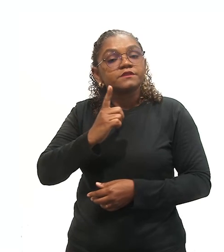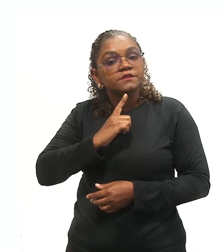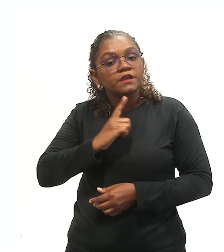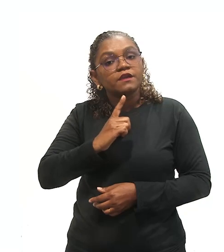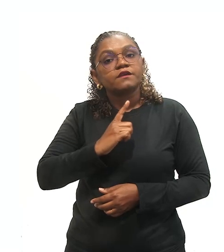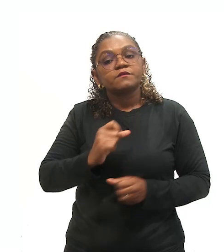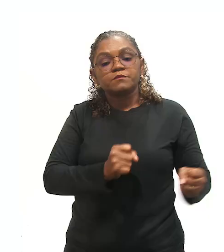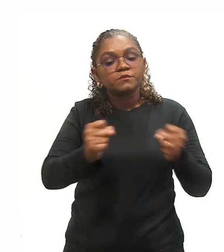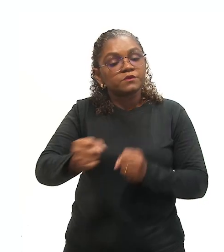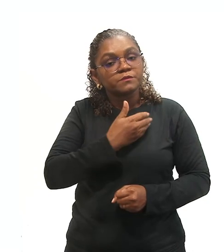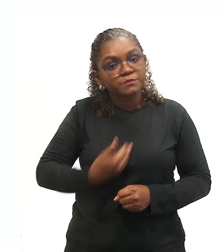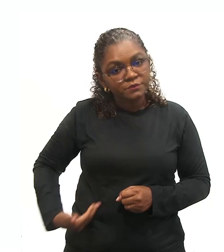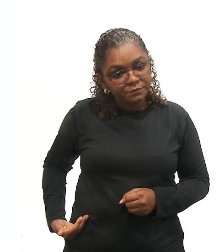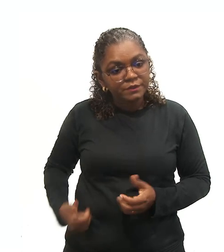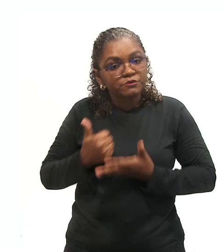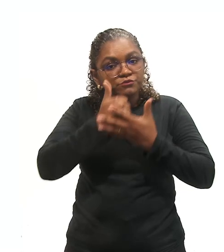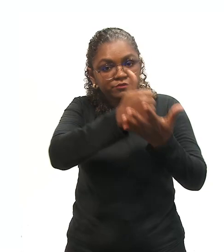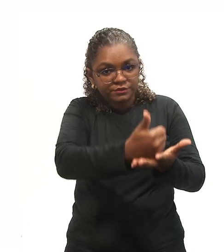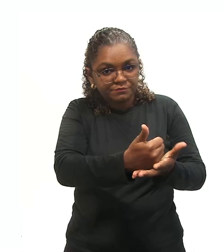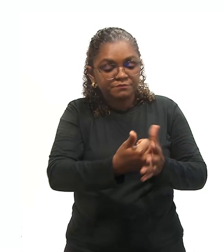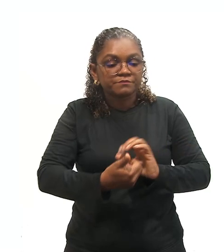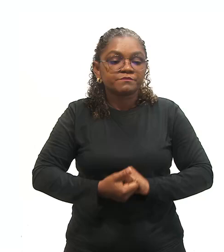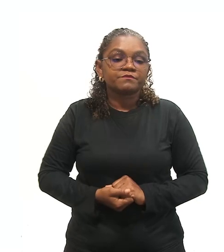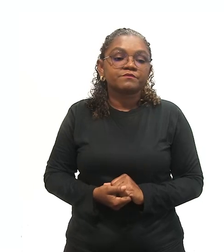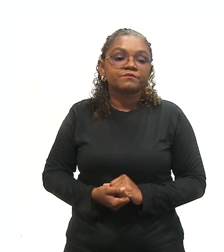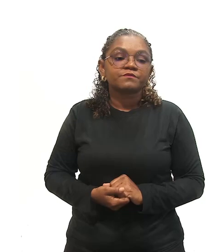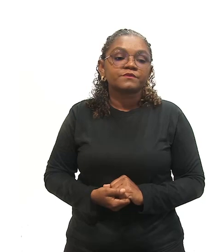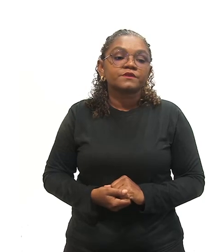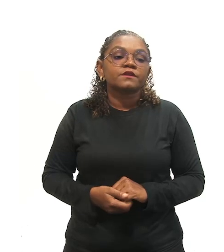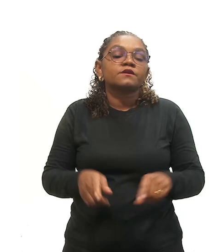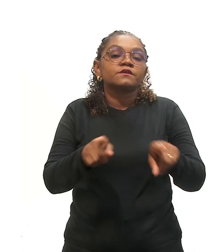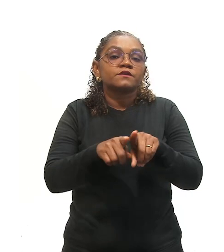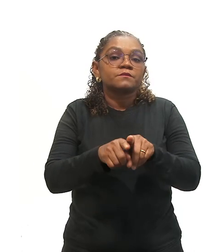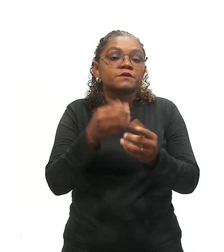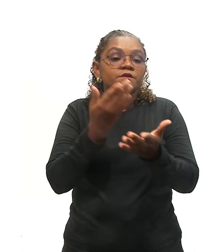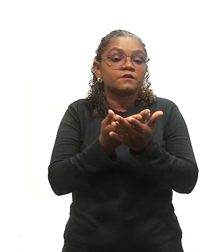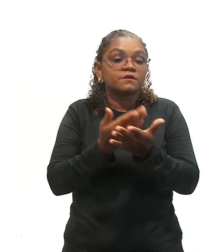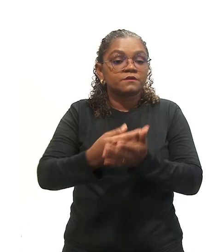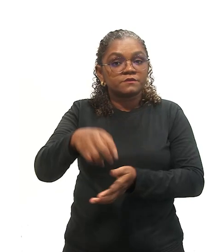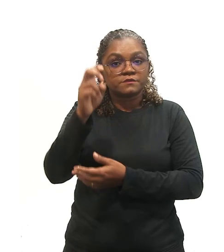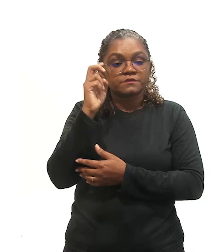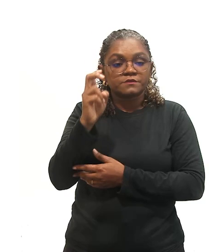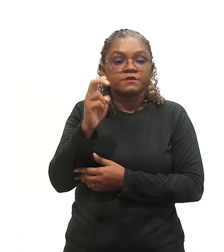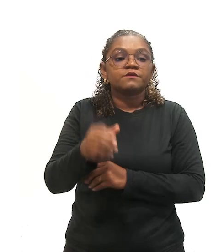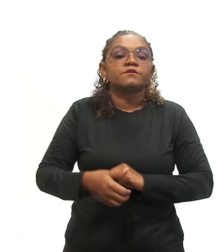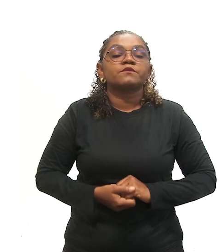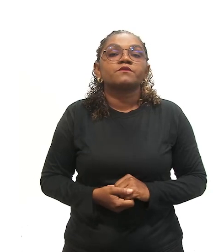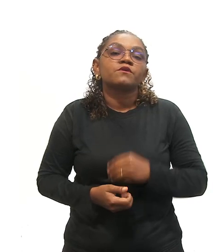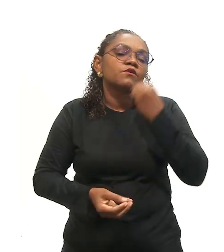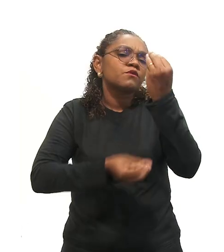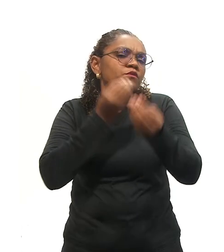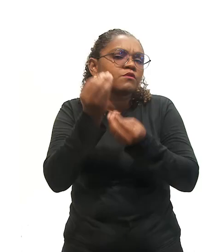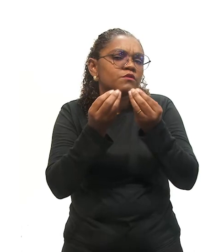como que é determinado o padrão de vida de um país. E aí, nisso a gente vai compreender um